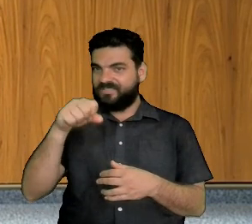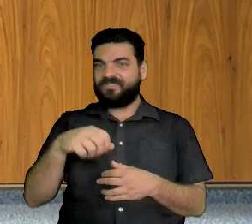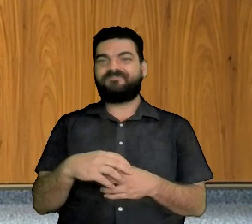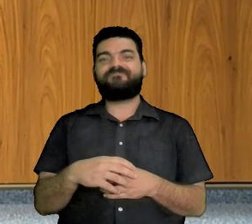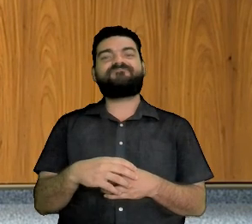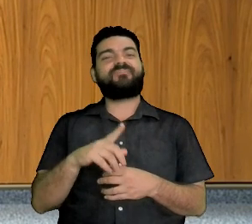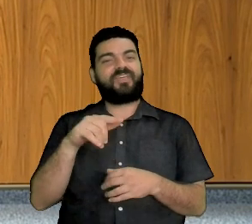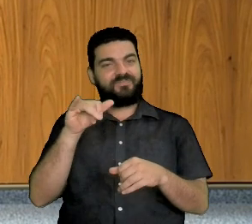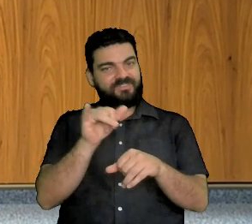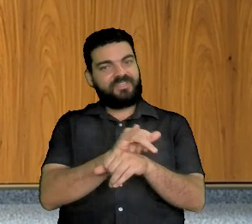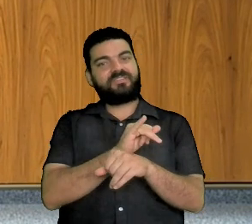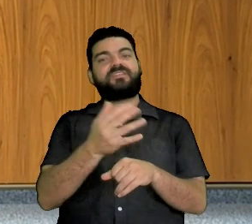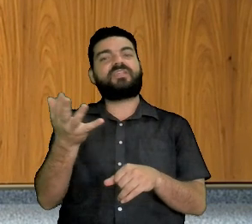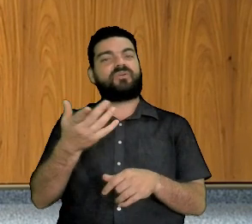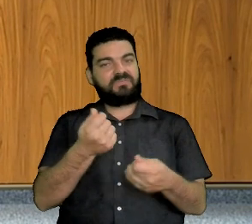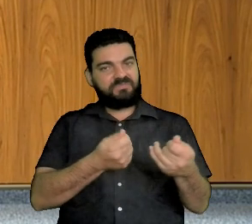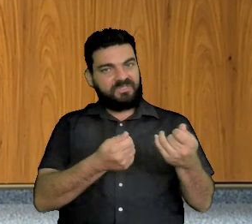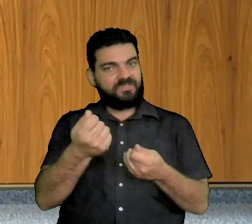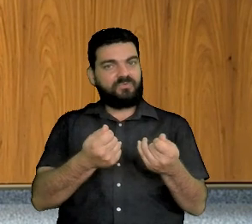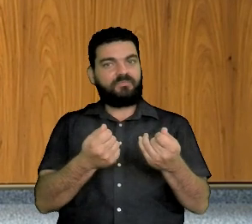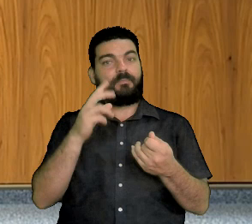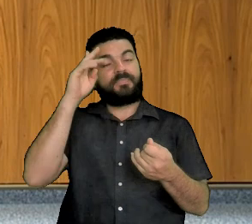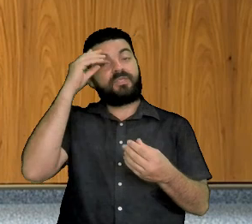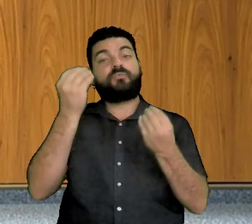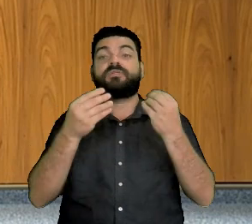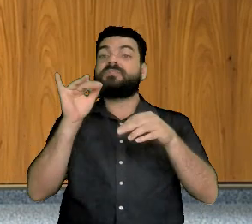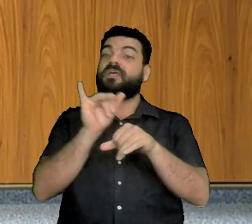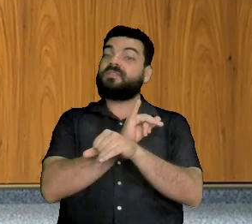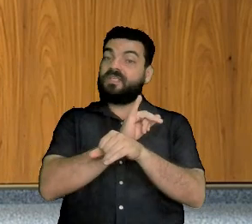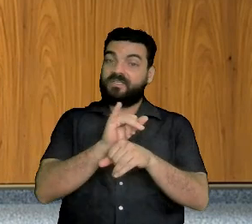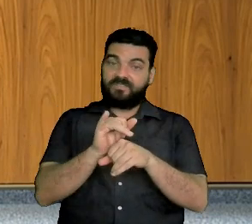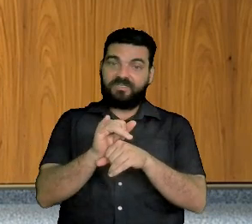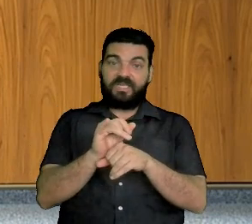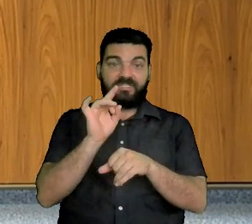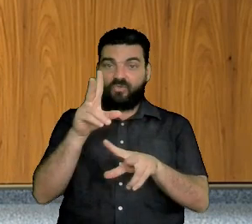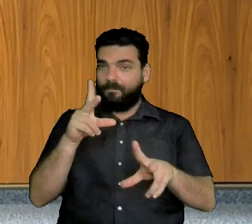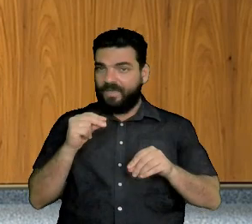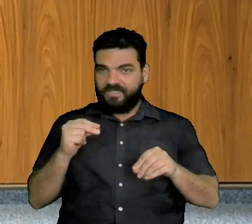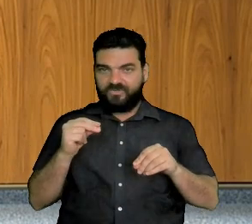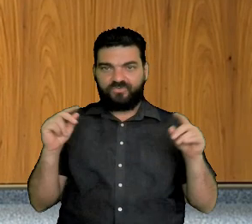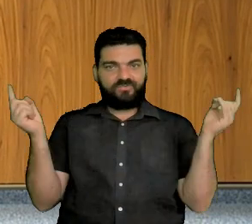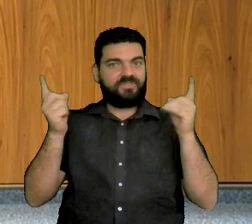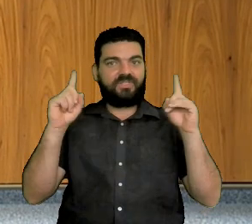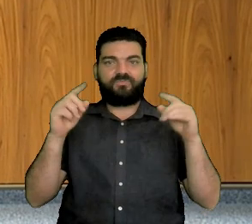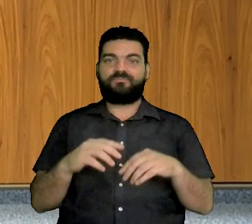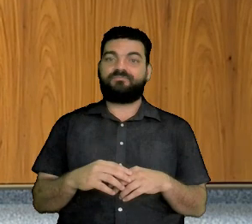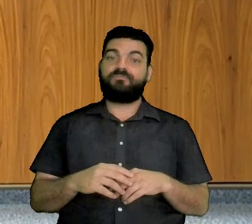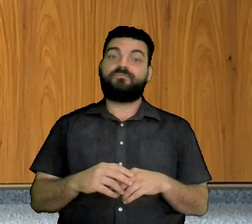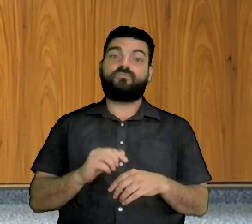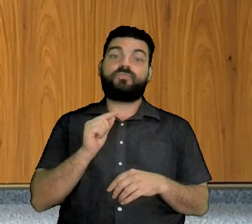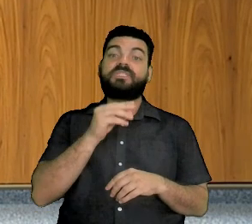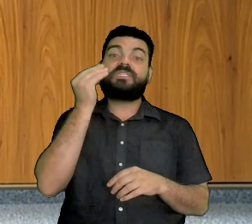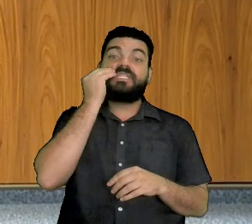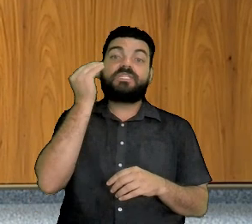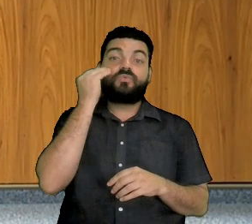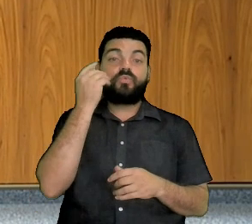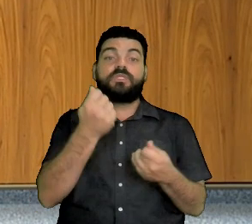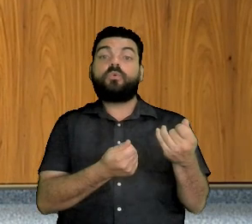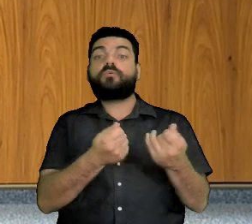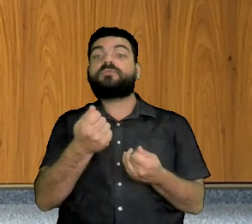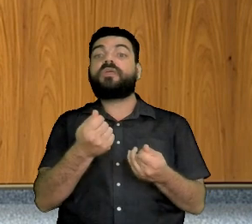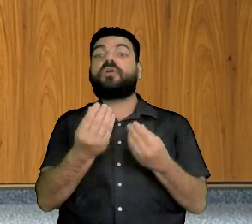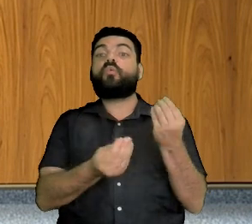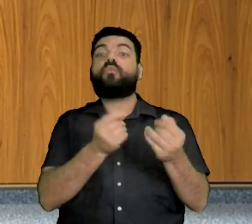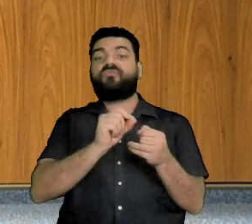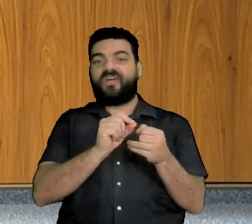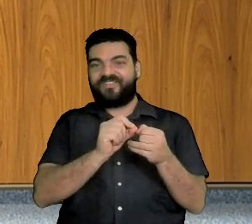gente vê como sendo uma forma de solução quanto ao procedimento. Não se restringe ao mérito.